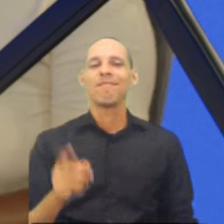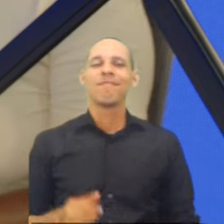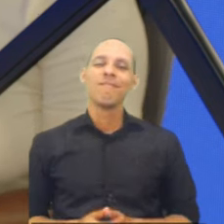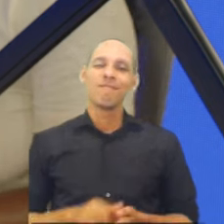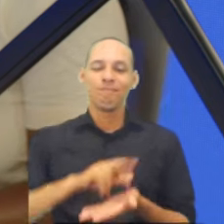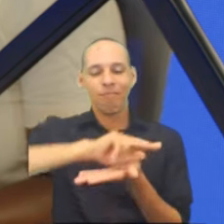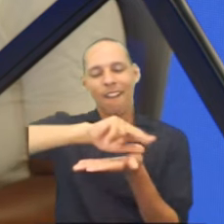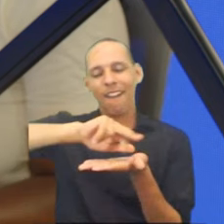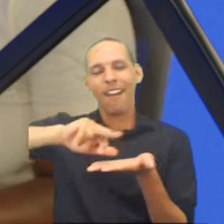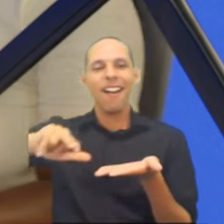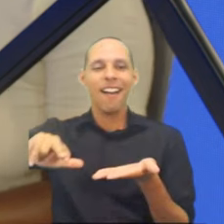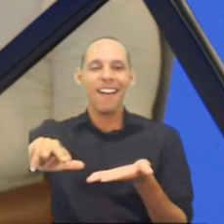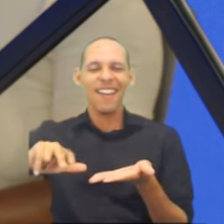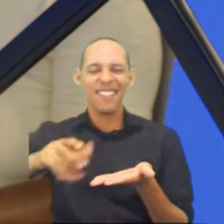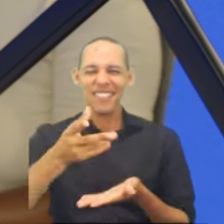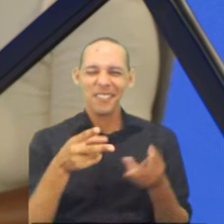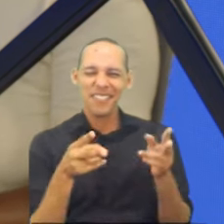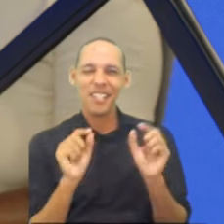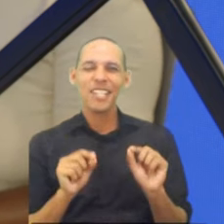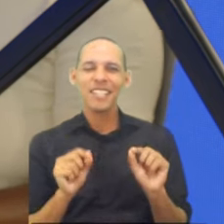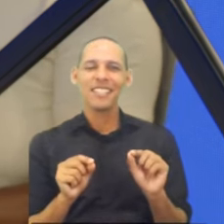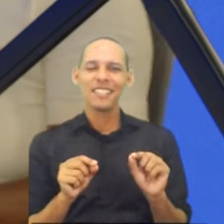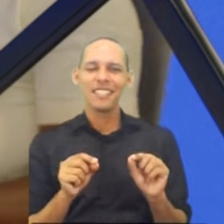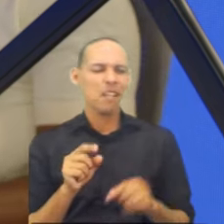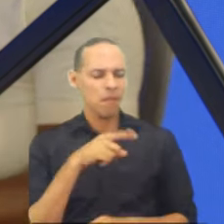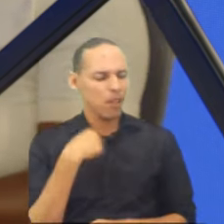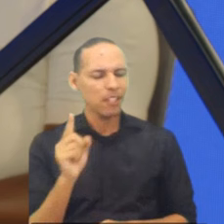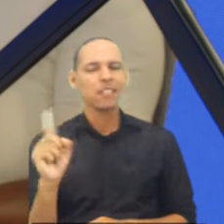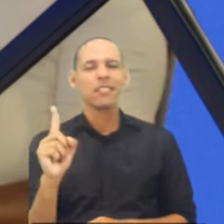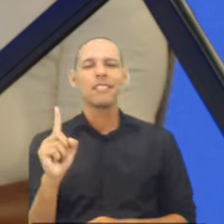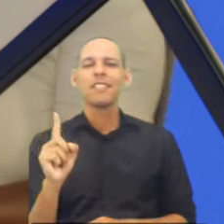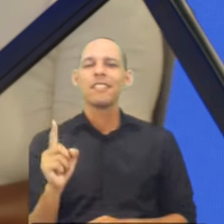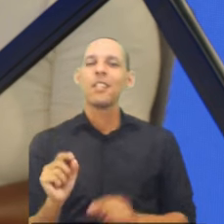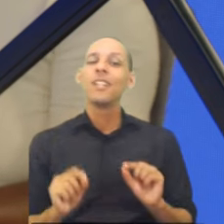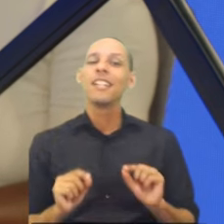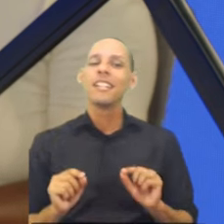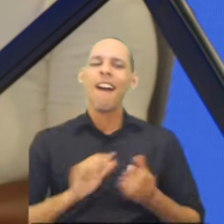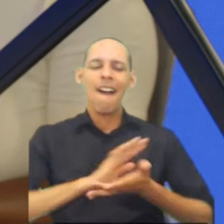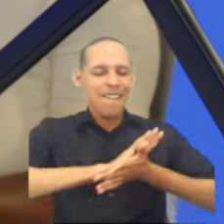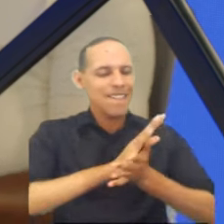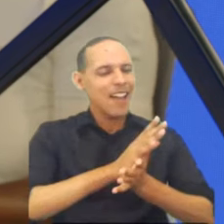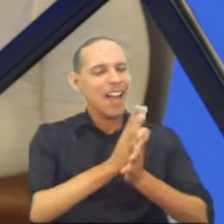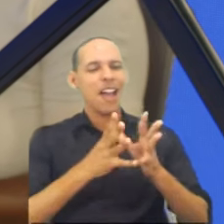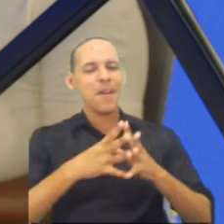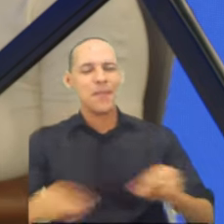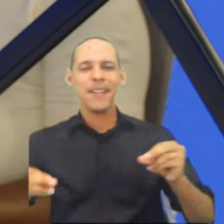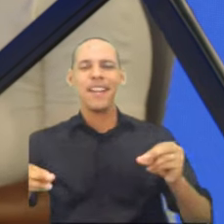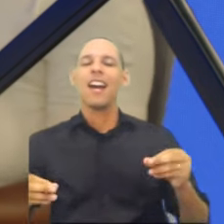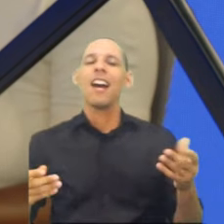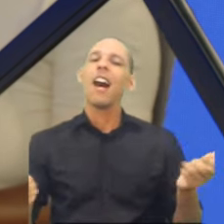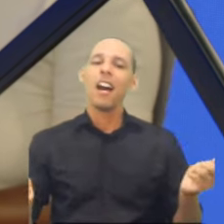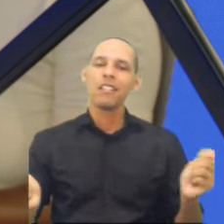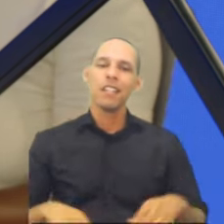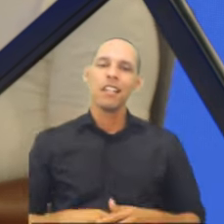essa história de diversidade que foi aquela Sua percepção sobre Poxa tá não tá morrendo tem que fazer tem que nos para isso